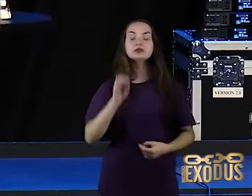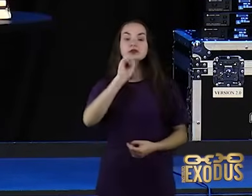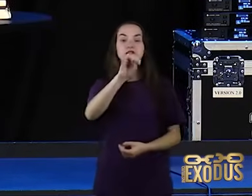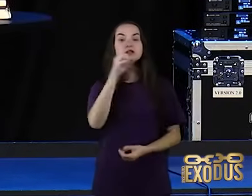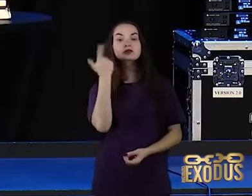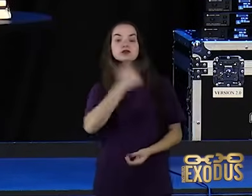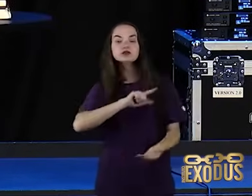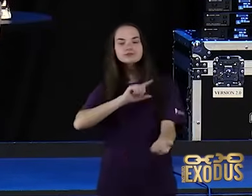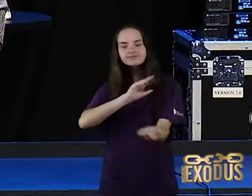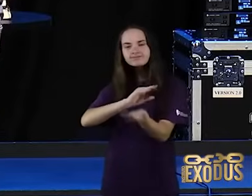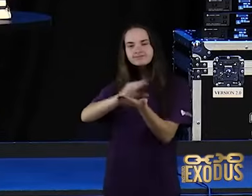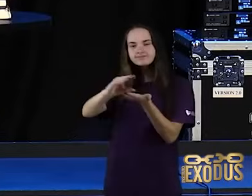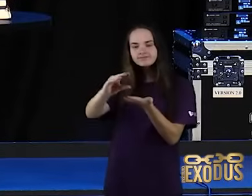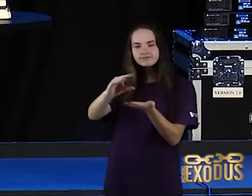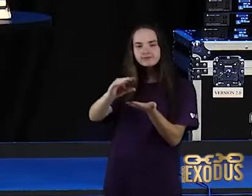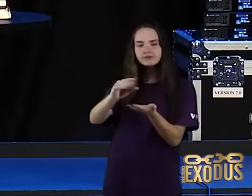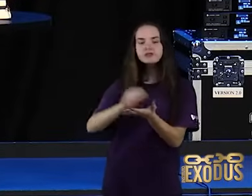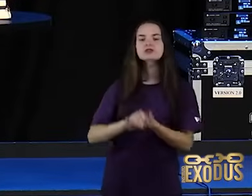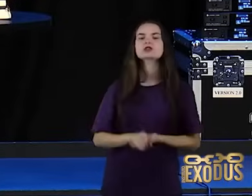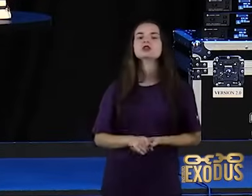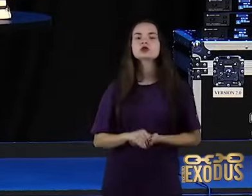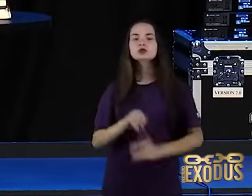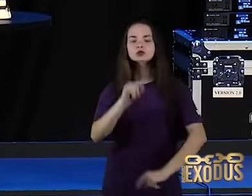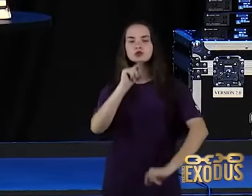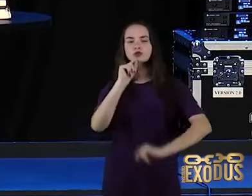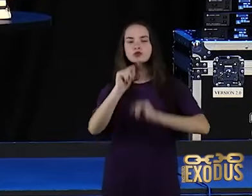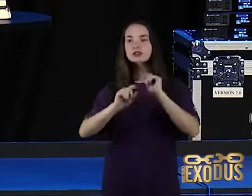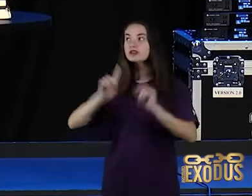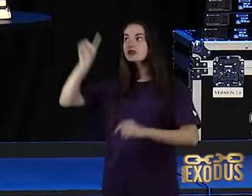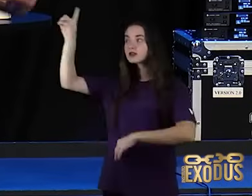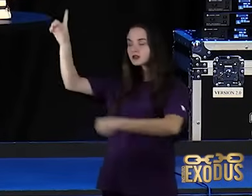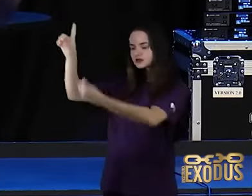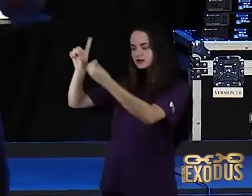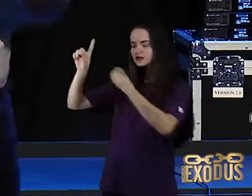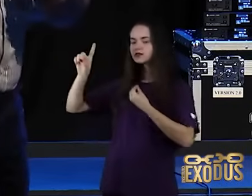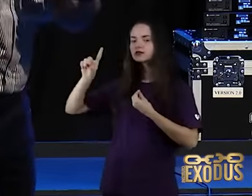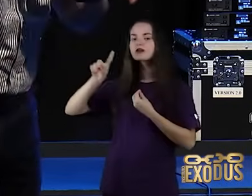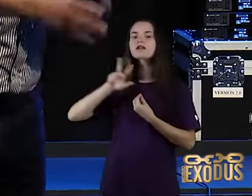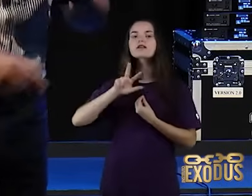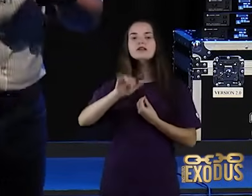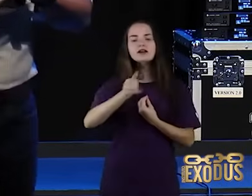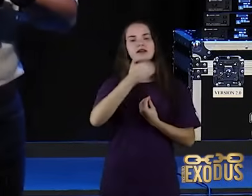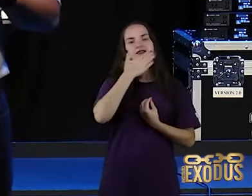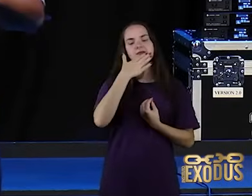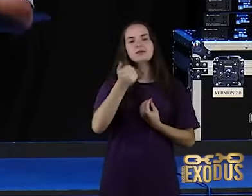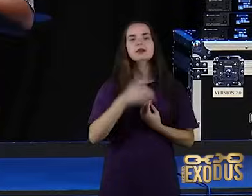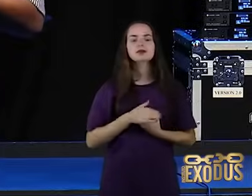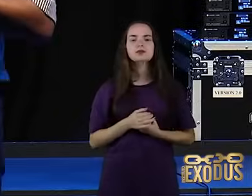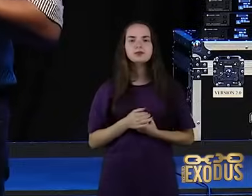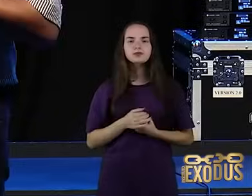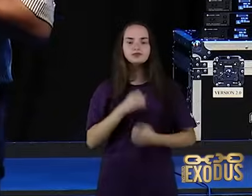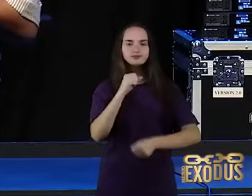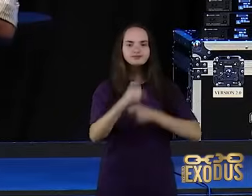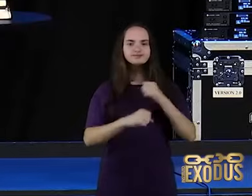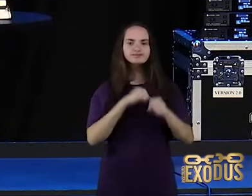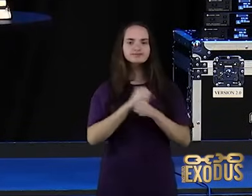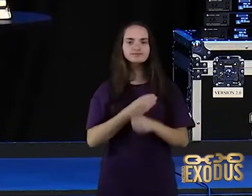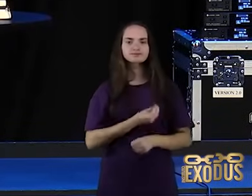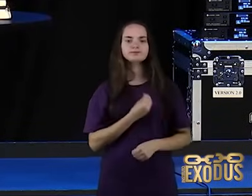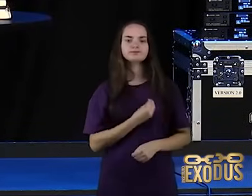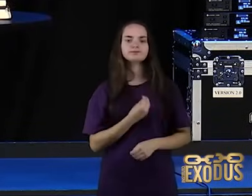investir naquilo que Deus ele coloca para você você vai ter o melhor ano da sua vida ter